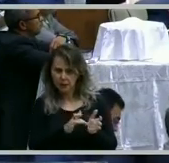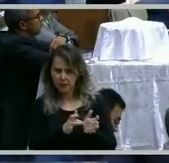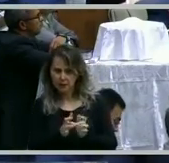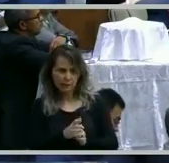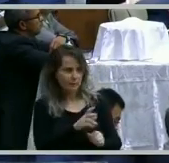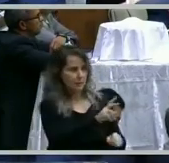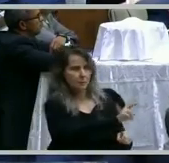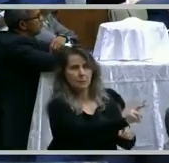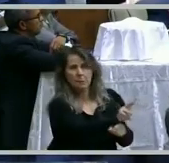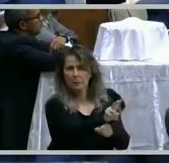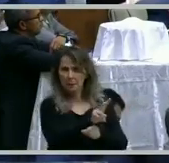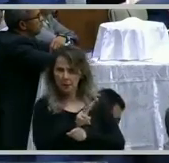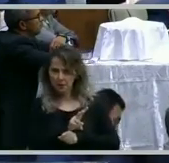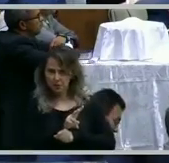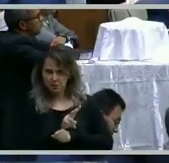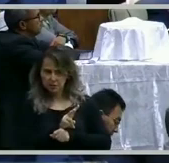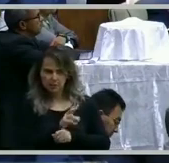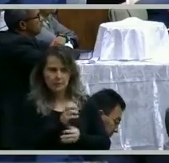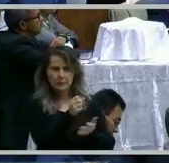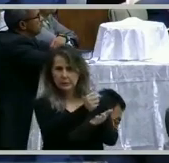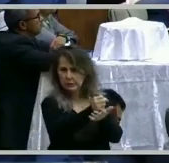Não precisou da ajuda de ninguém.